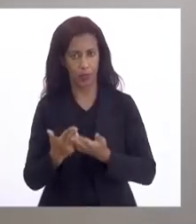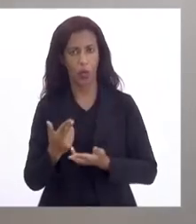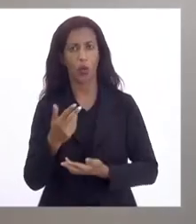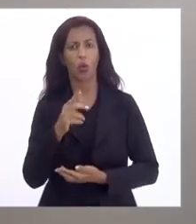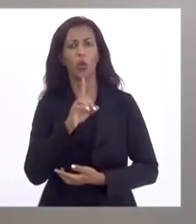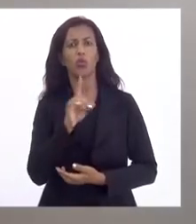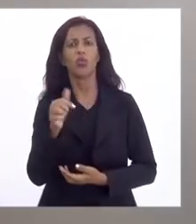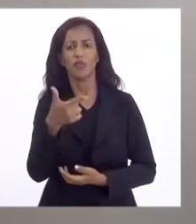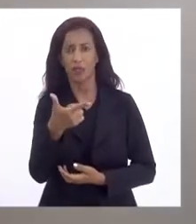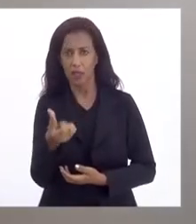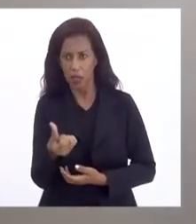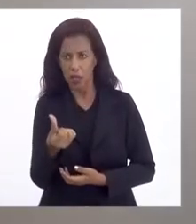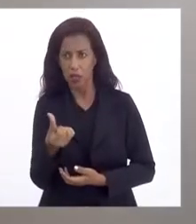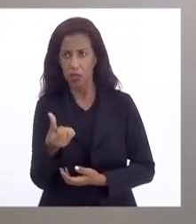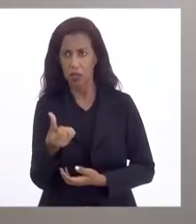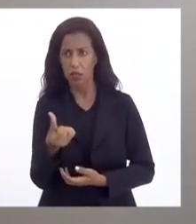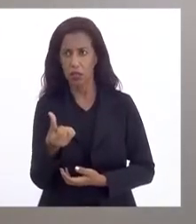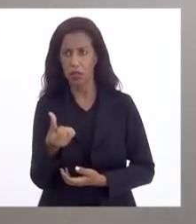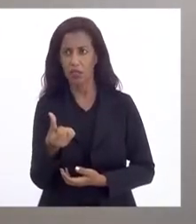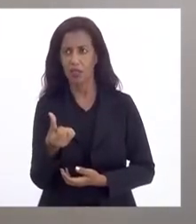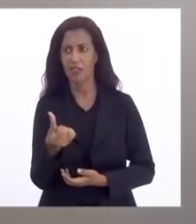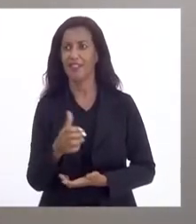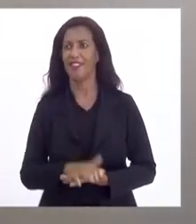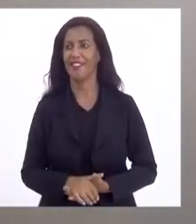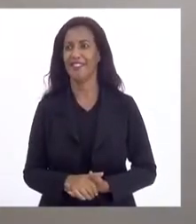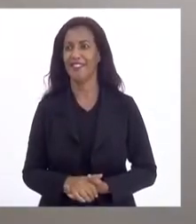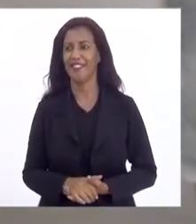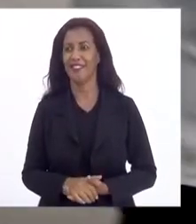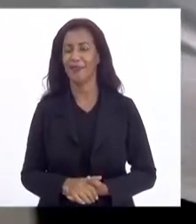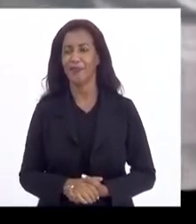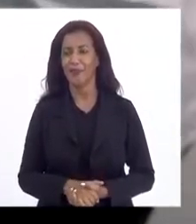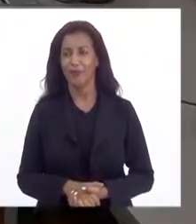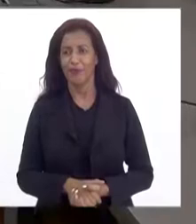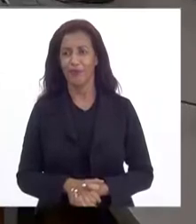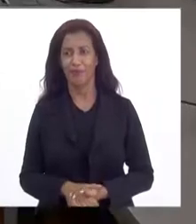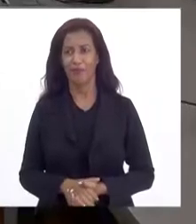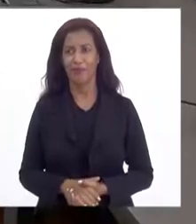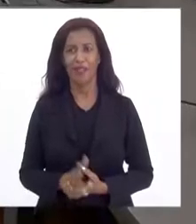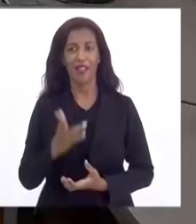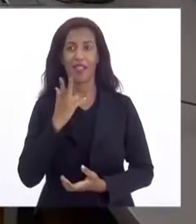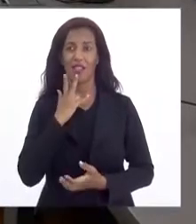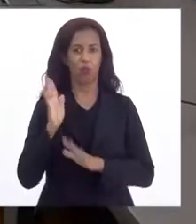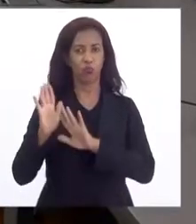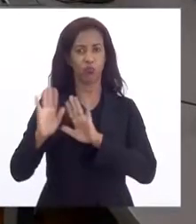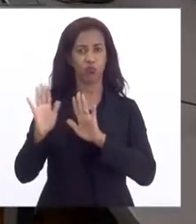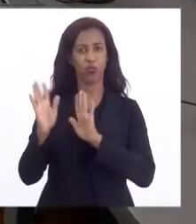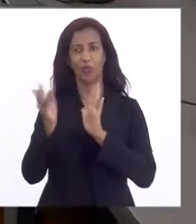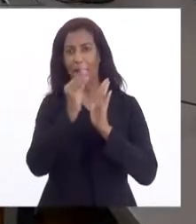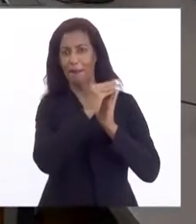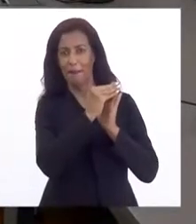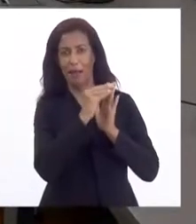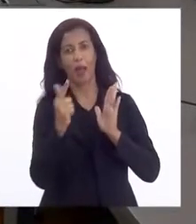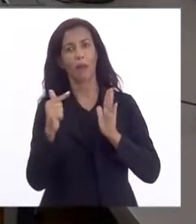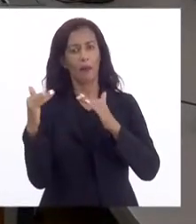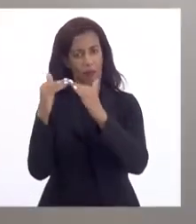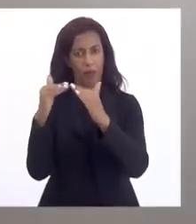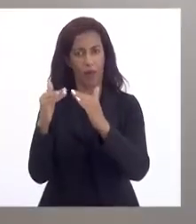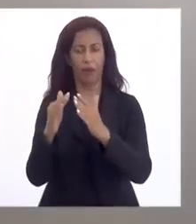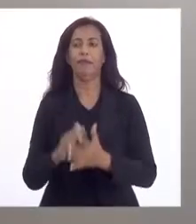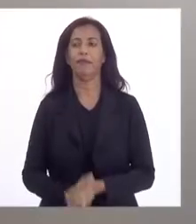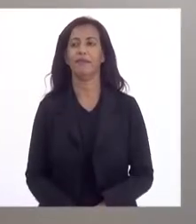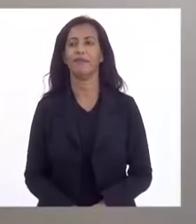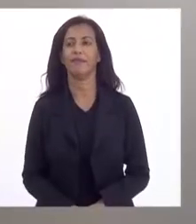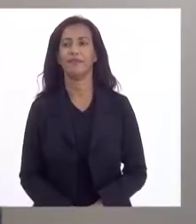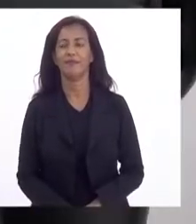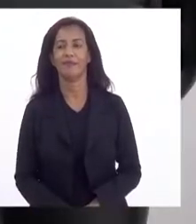dia 26, não é isso? Só está definindo a data, porque a linha não passou ainda. Ok. Mais favorável, senhor presidente.